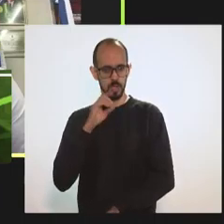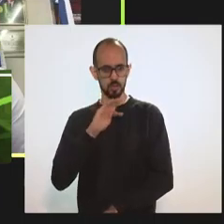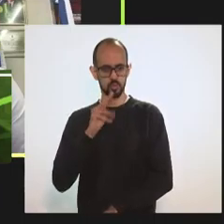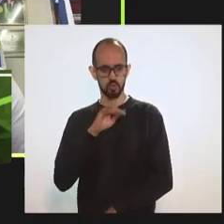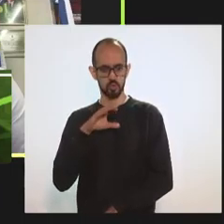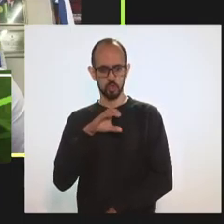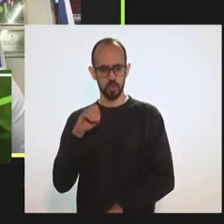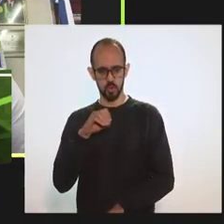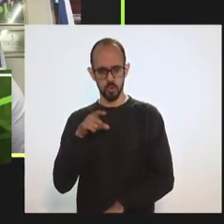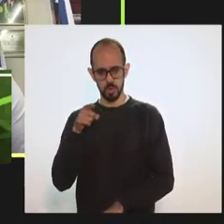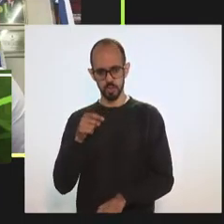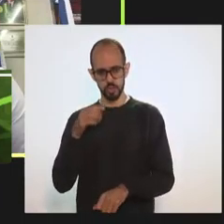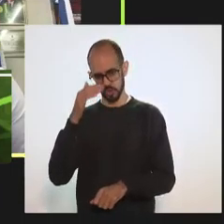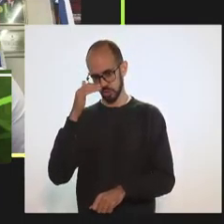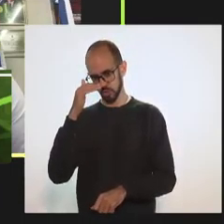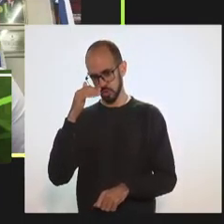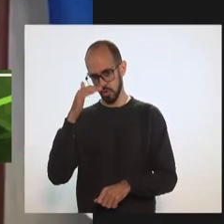de cada um.